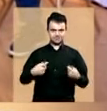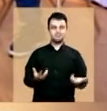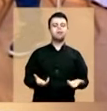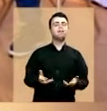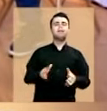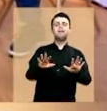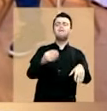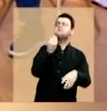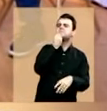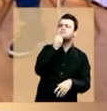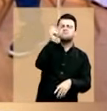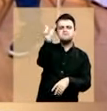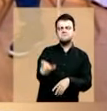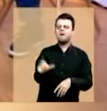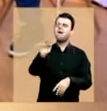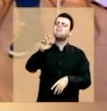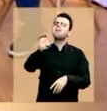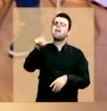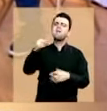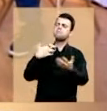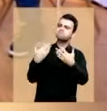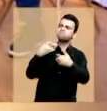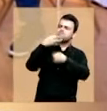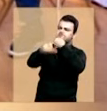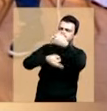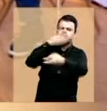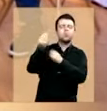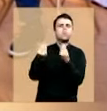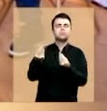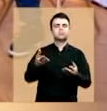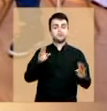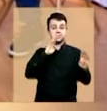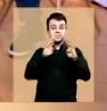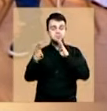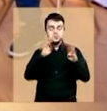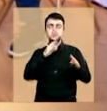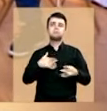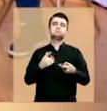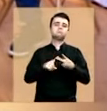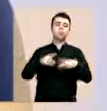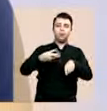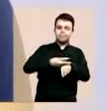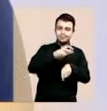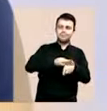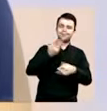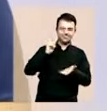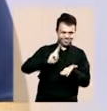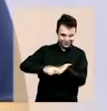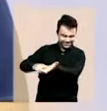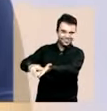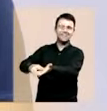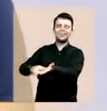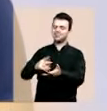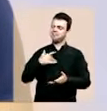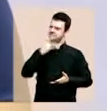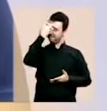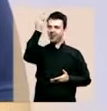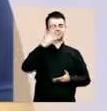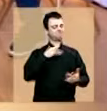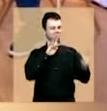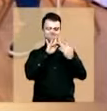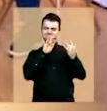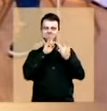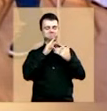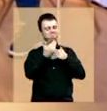uma ideia sobre isso, como é que te acha? O Facebook é o jeito mais fácil ou não? Facebook, WhatsApp, carta, eu sou facinho. Enquanto você